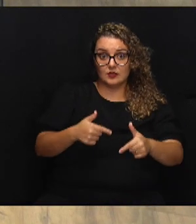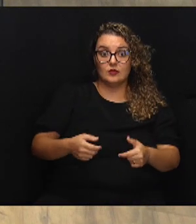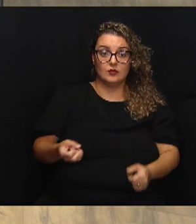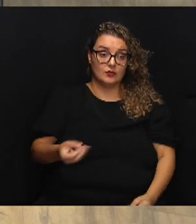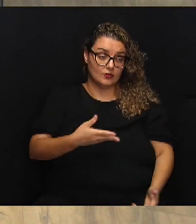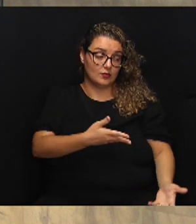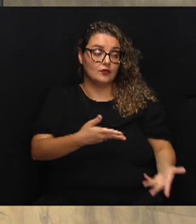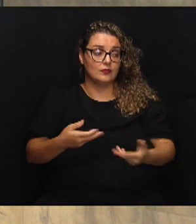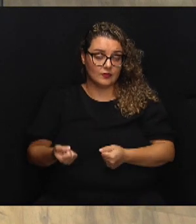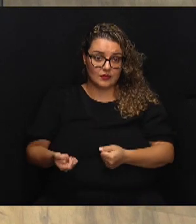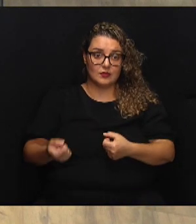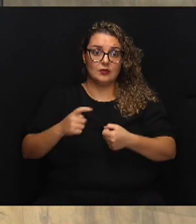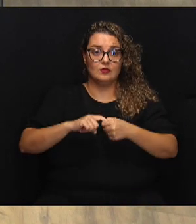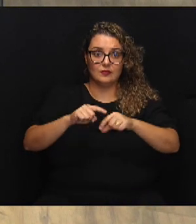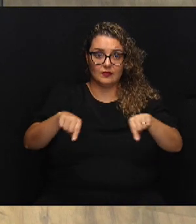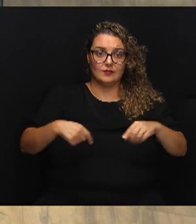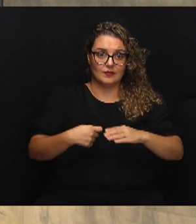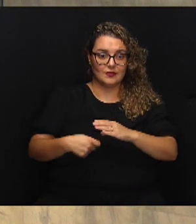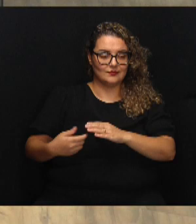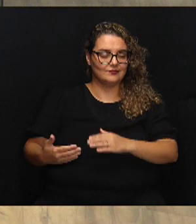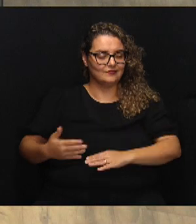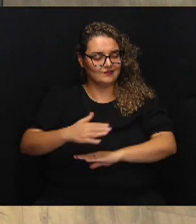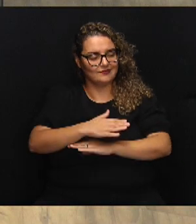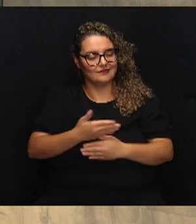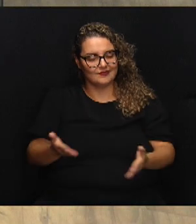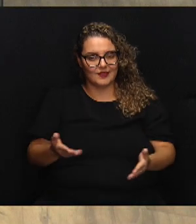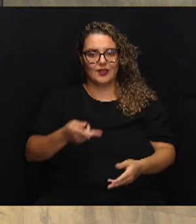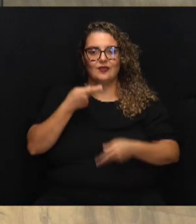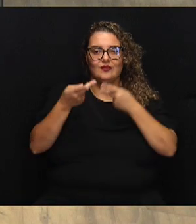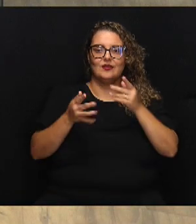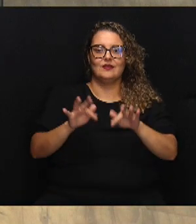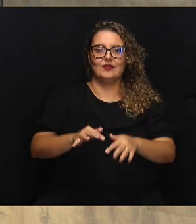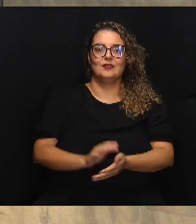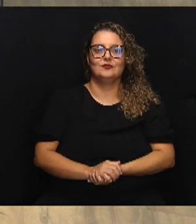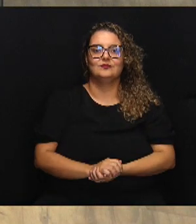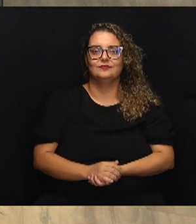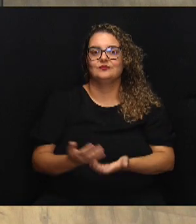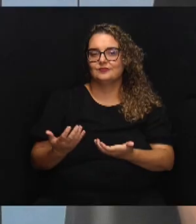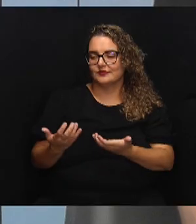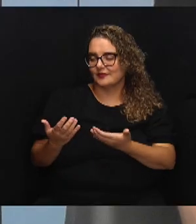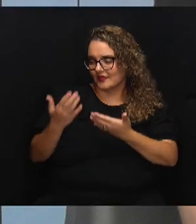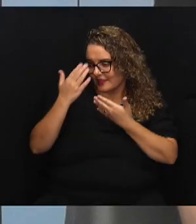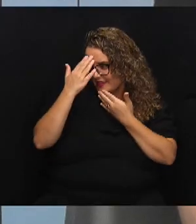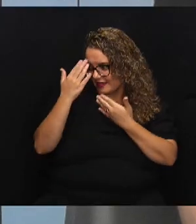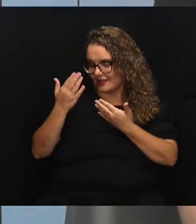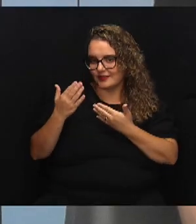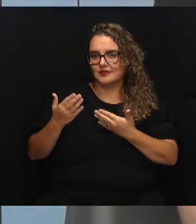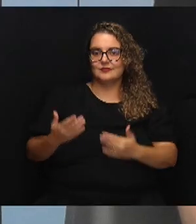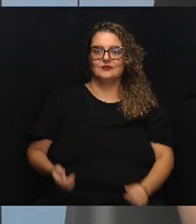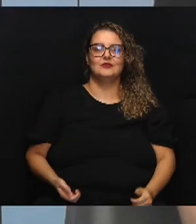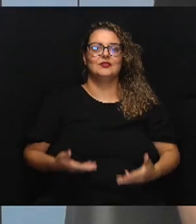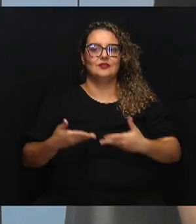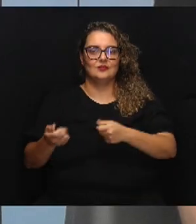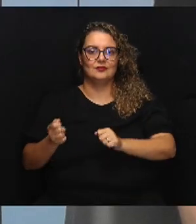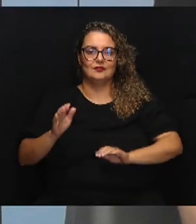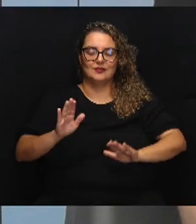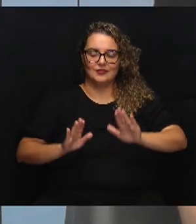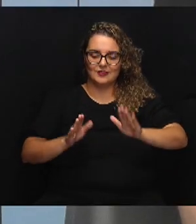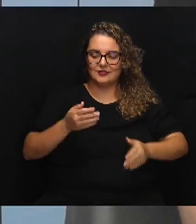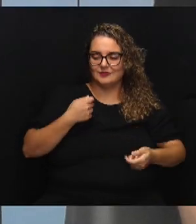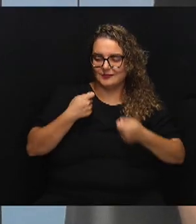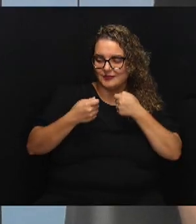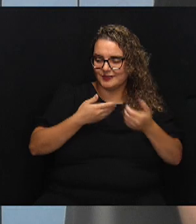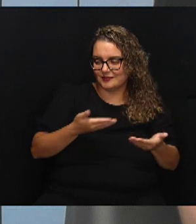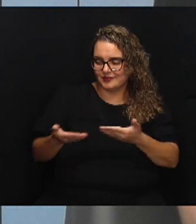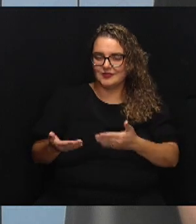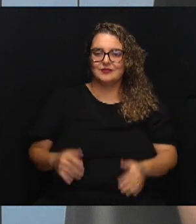para retornar até os nossos estúdios e fica aberto aí as considerações finais. Quero agradecer, né, pelo convite que foi feito aqui, a atenção que